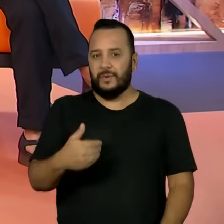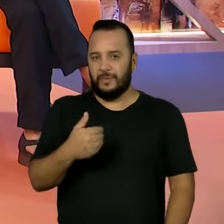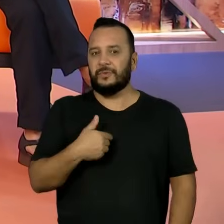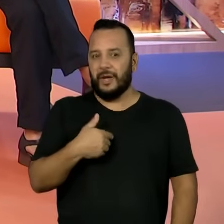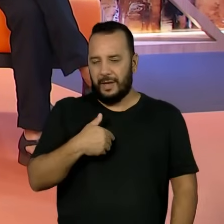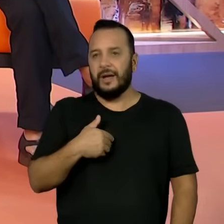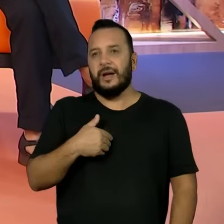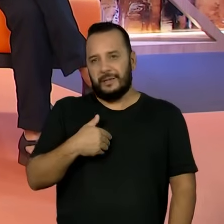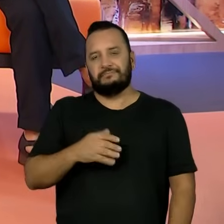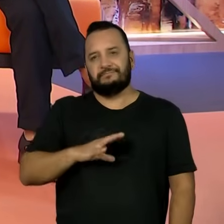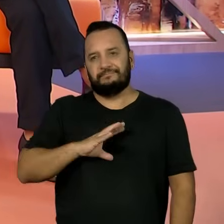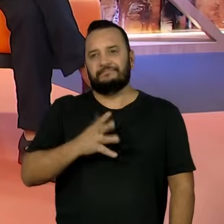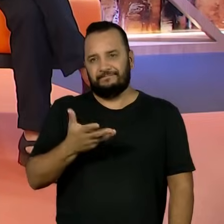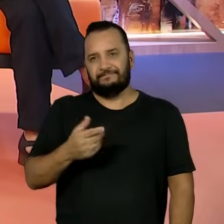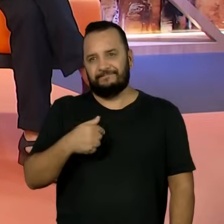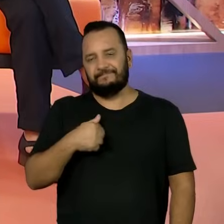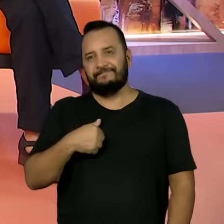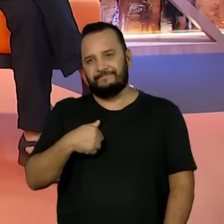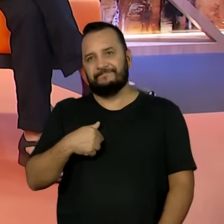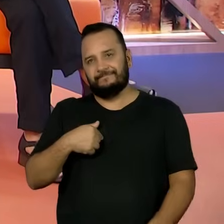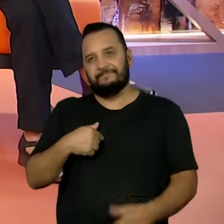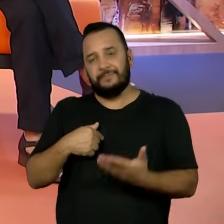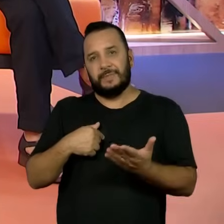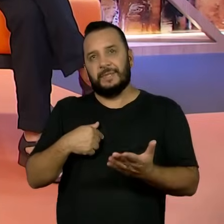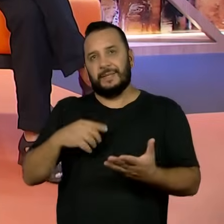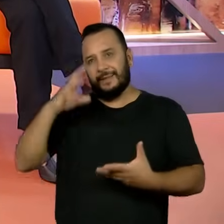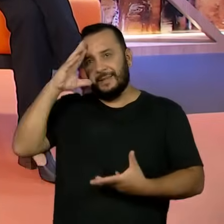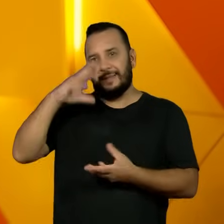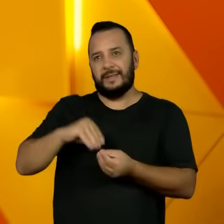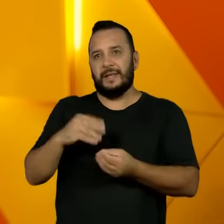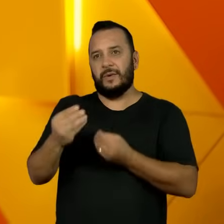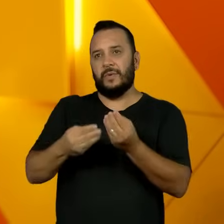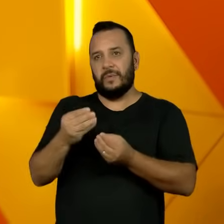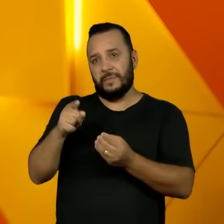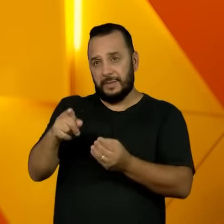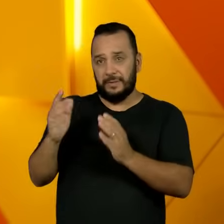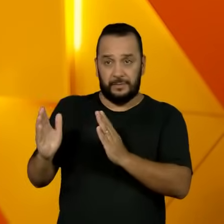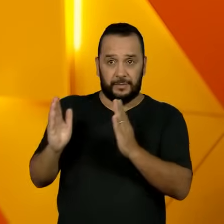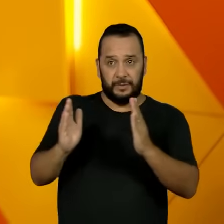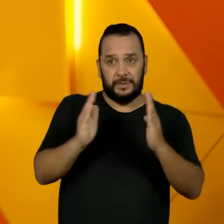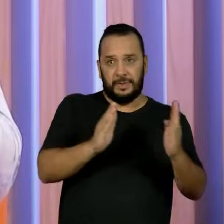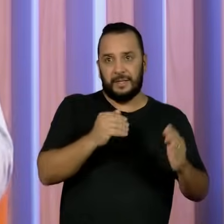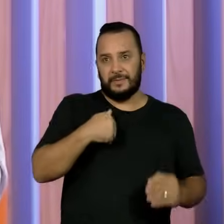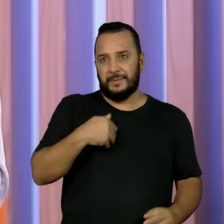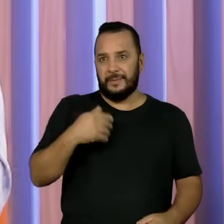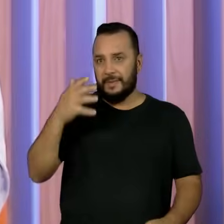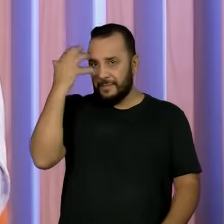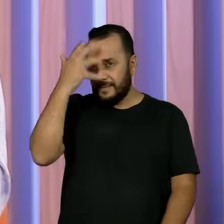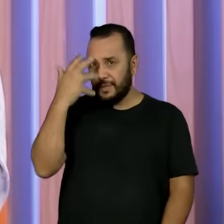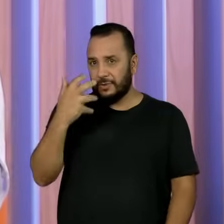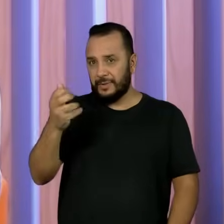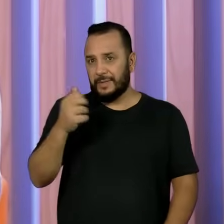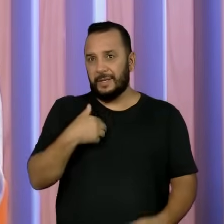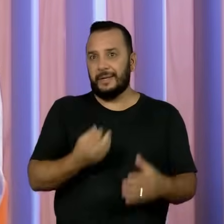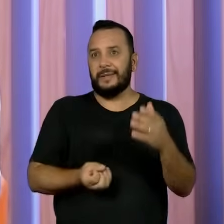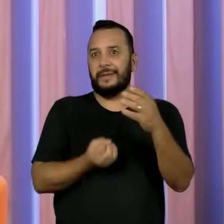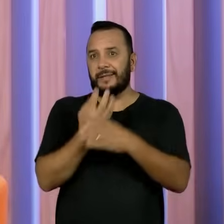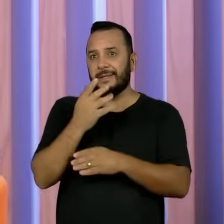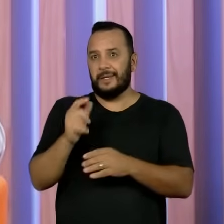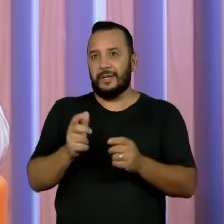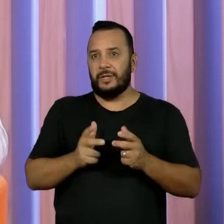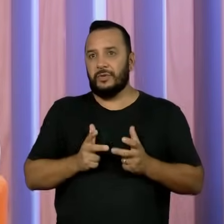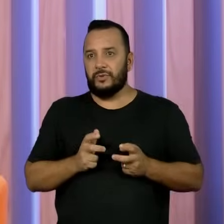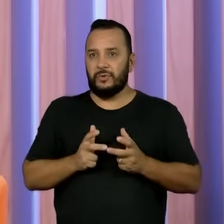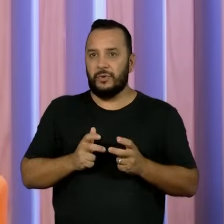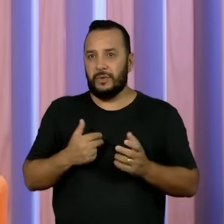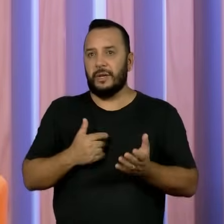o pé na porta e comecei a criar e entender um pouco mais sobre esse processo. Me apaixonei, comecei a desenvolver e logo